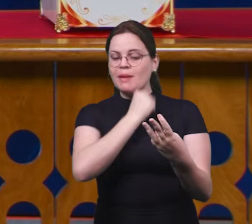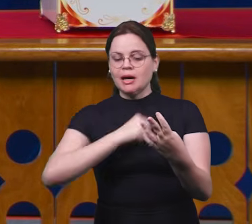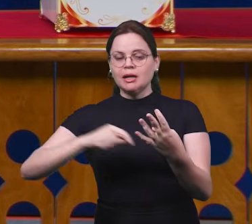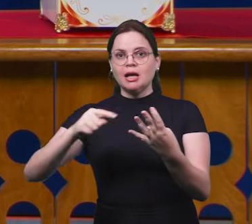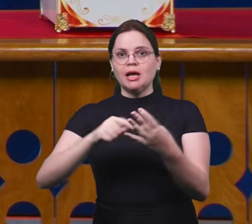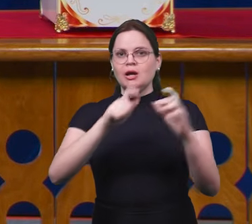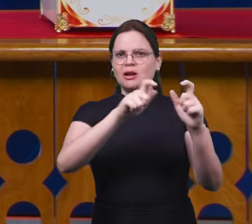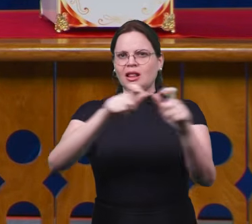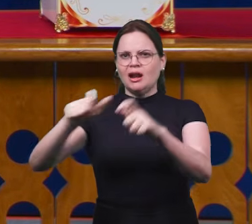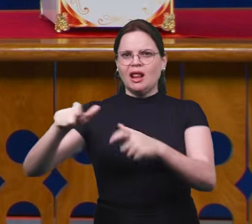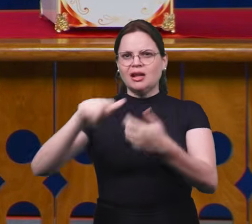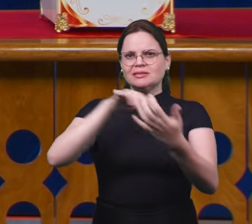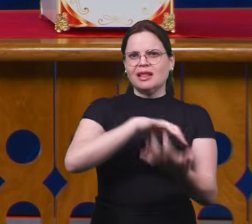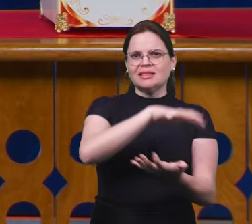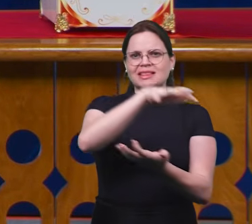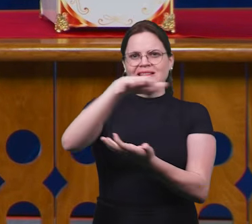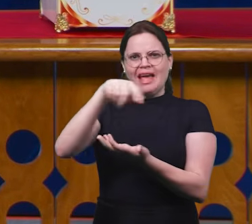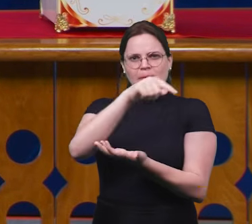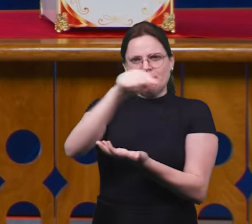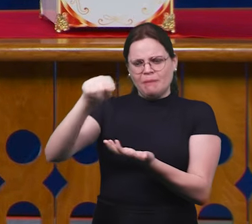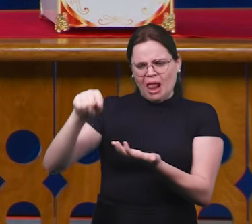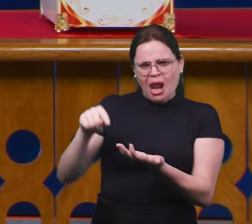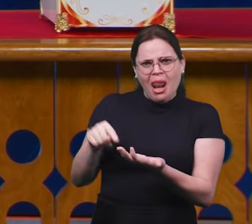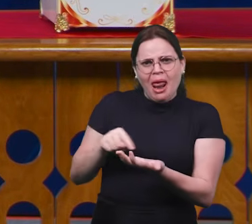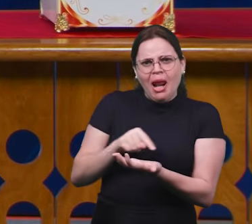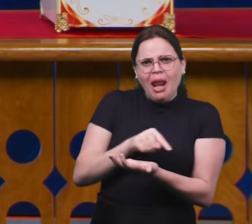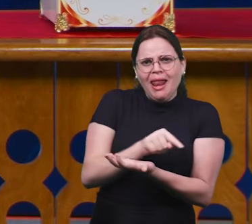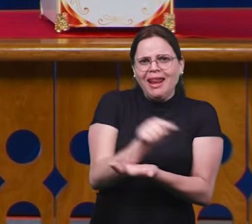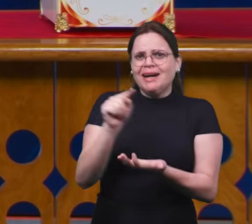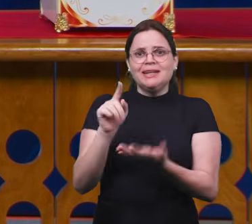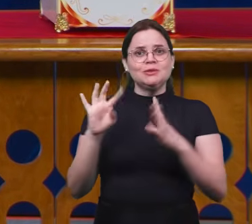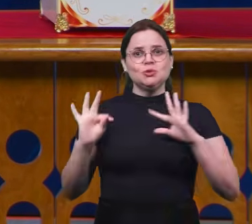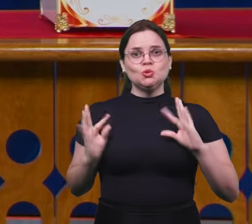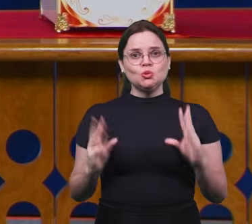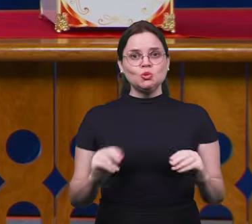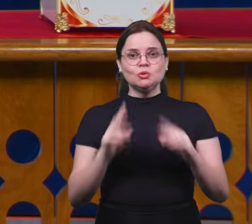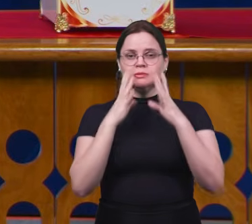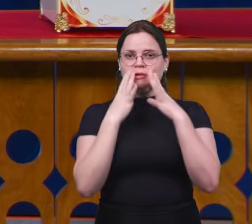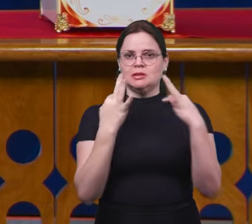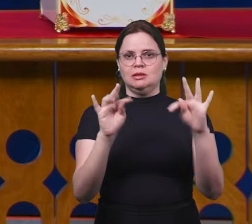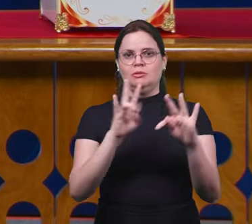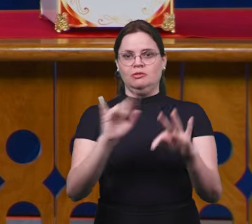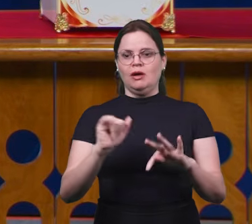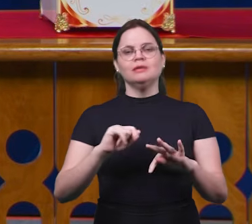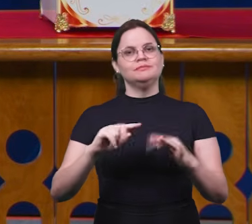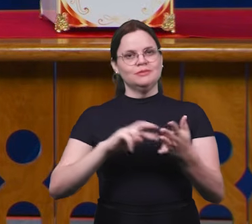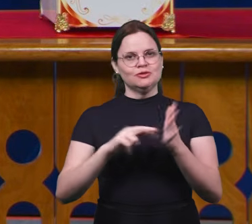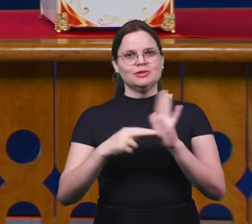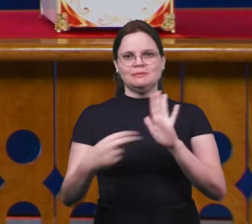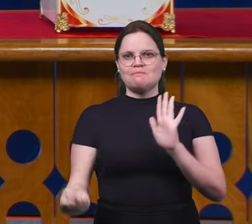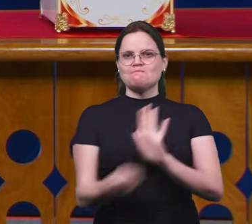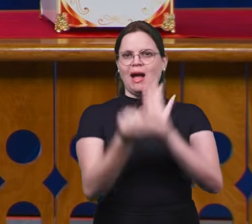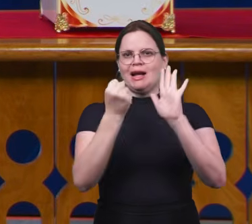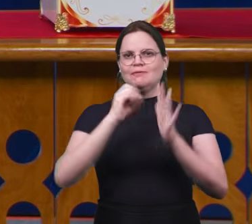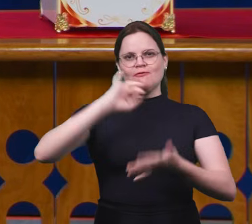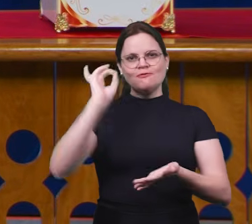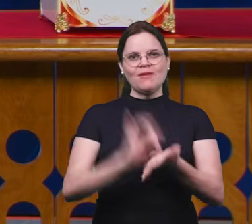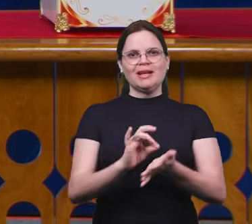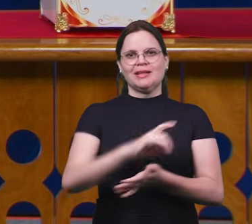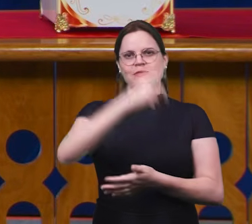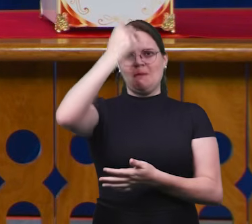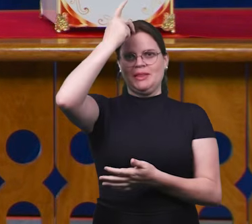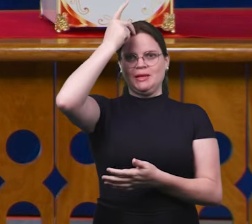os confins da terra. Isso aqui é uma marca do verdadeiro Pentecostes. Você vai encontrar